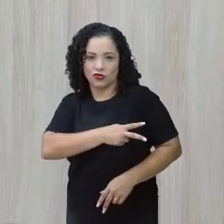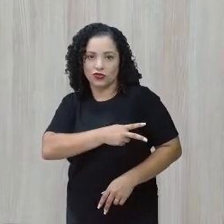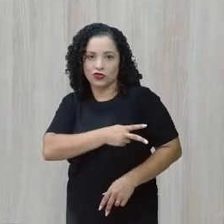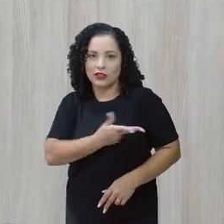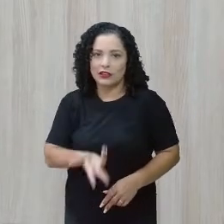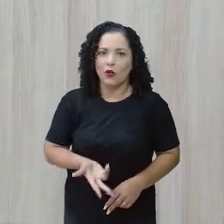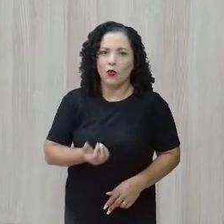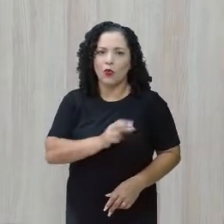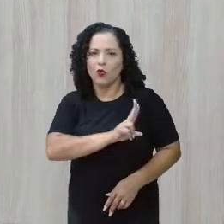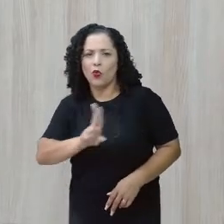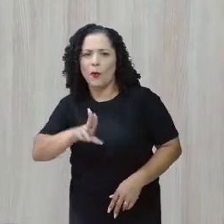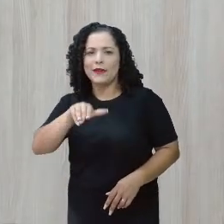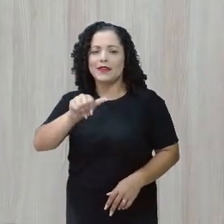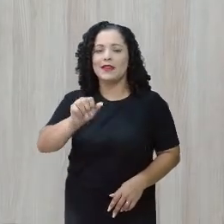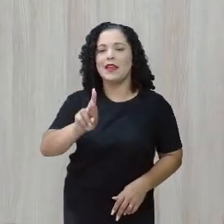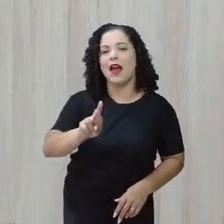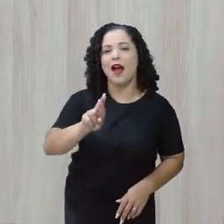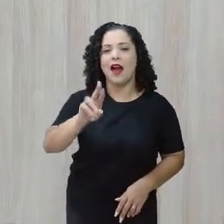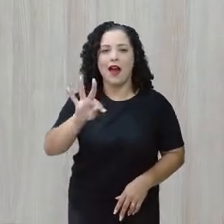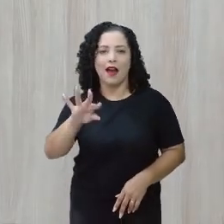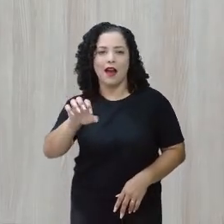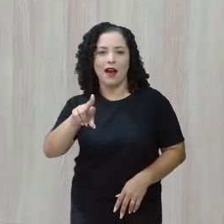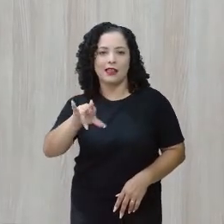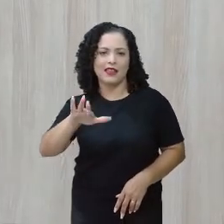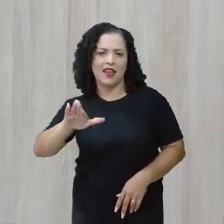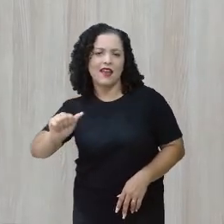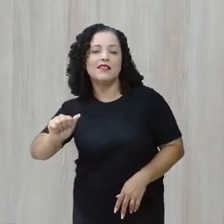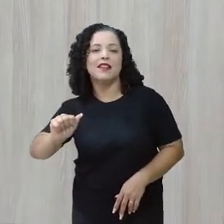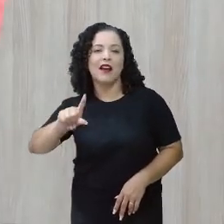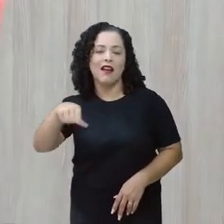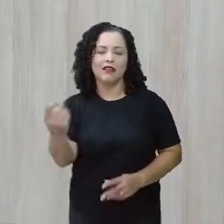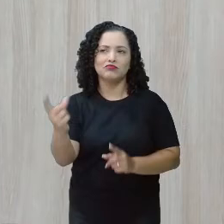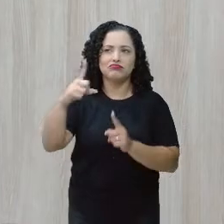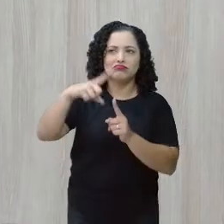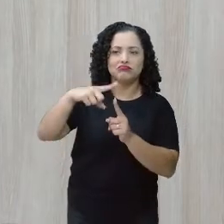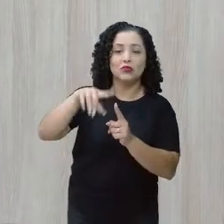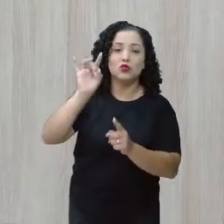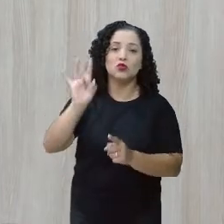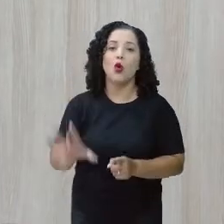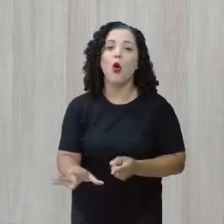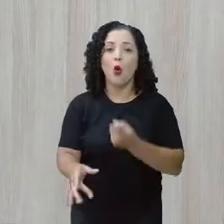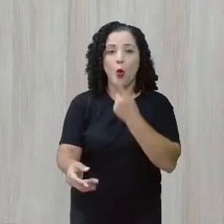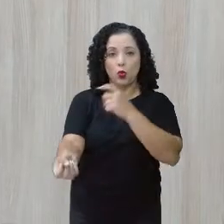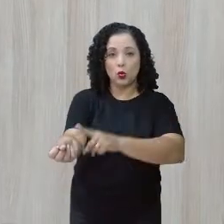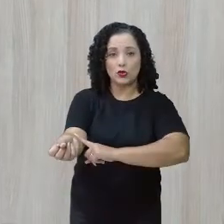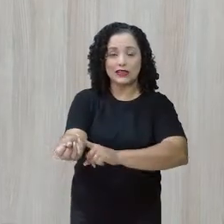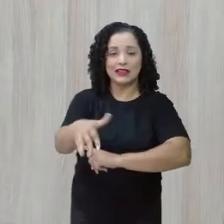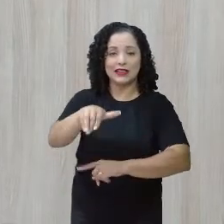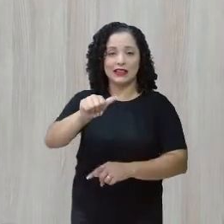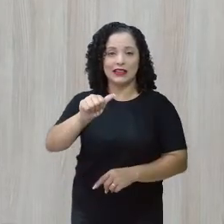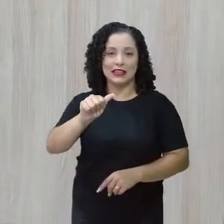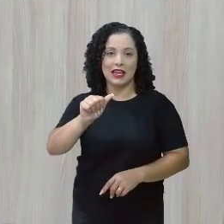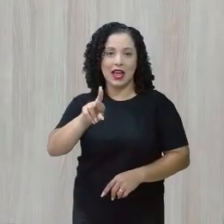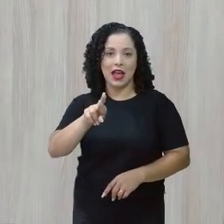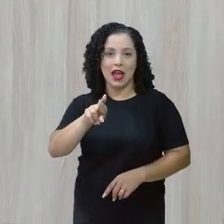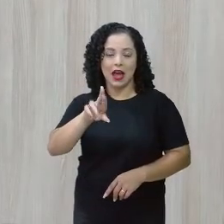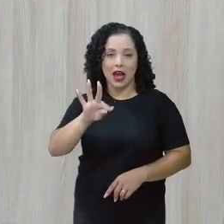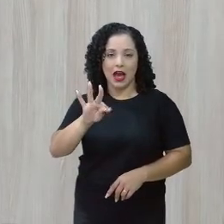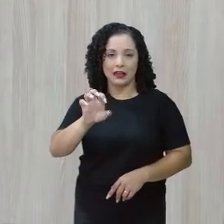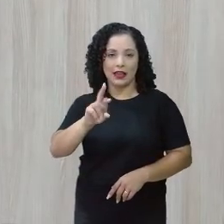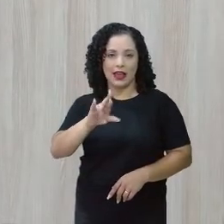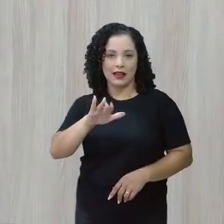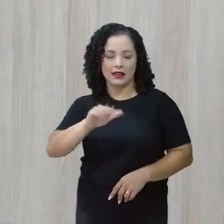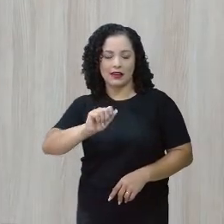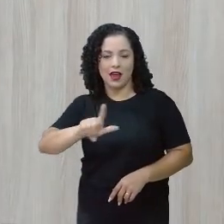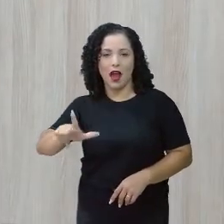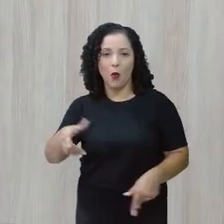nome de artéria achando que era um tipo de vaso que só circulava o sangue arterial, o sangue rico em oxigênio. Mas